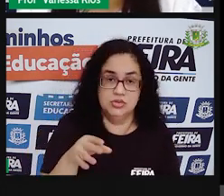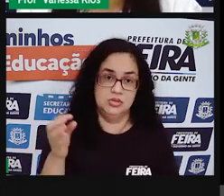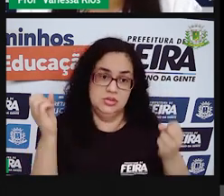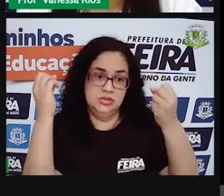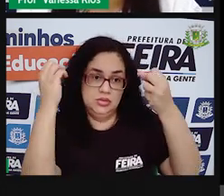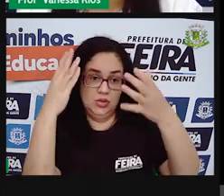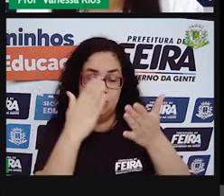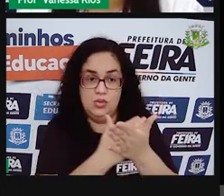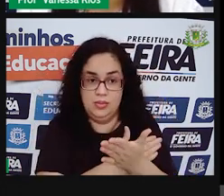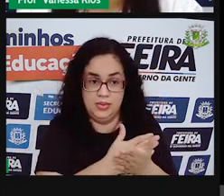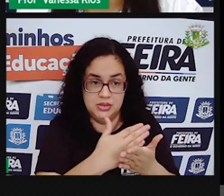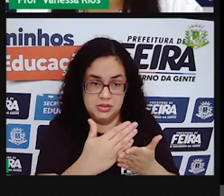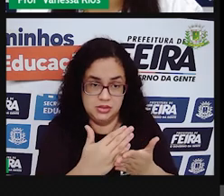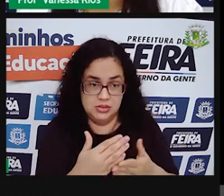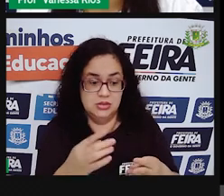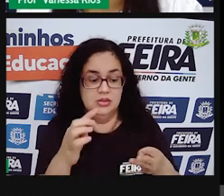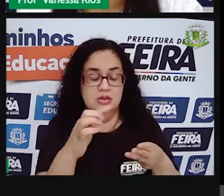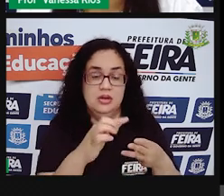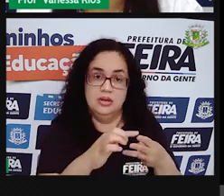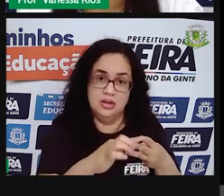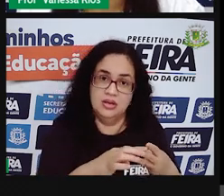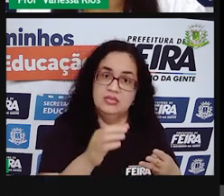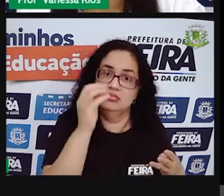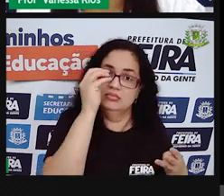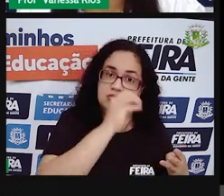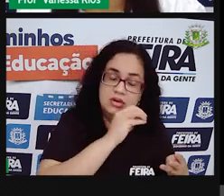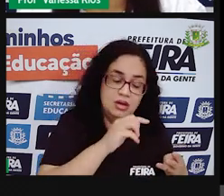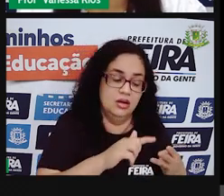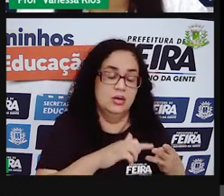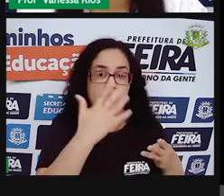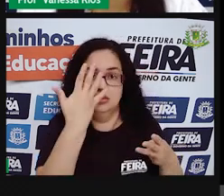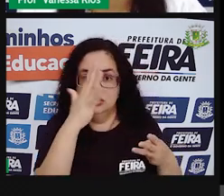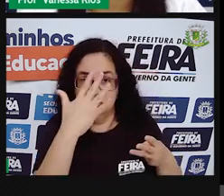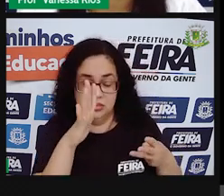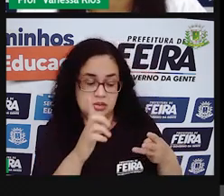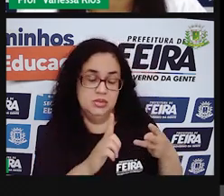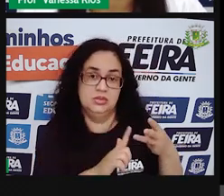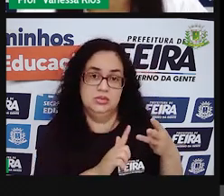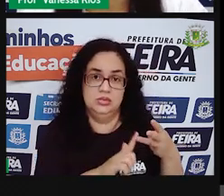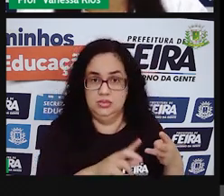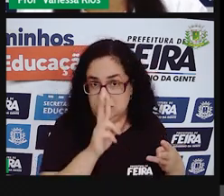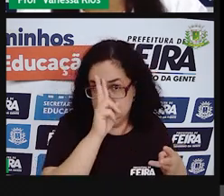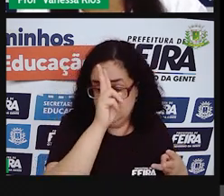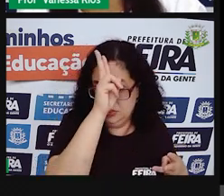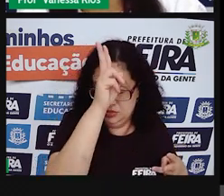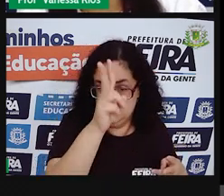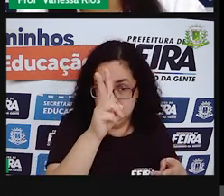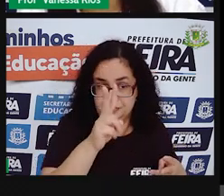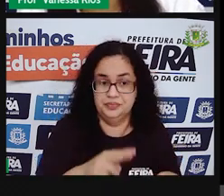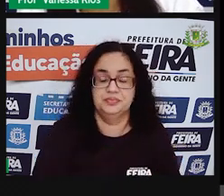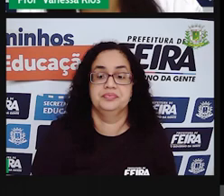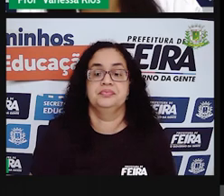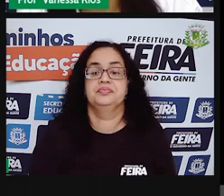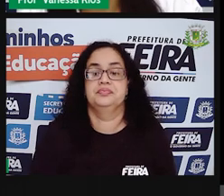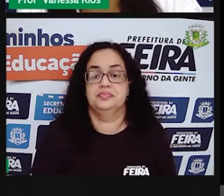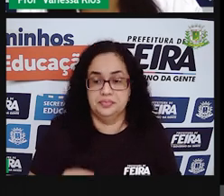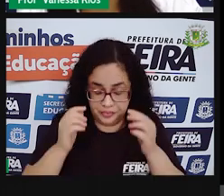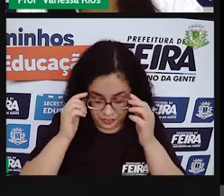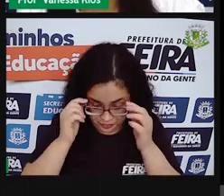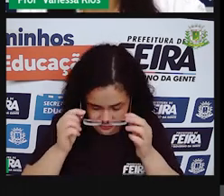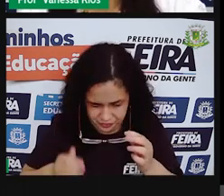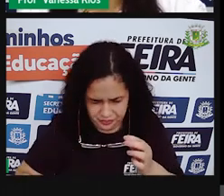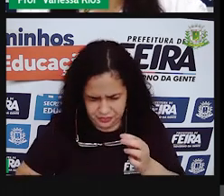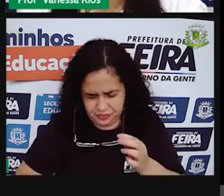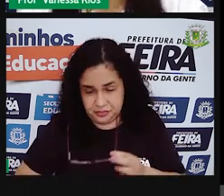né? Começa do material menos resistente para o mais resistente. O material mais frágil, que foi a